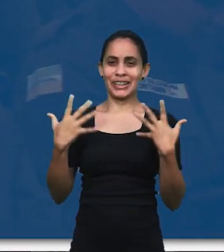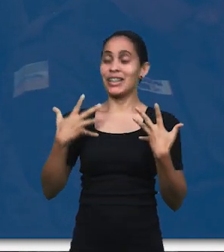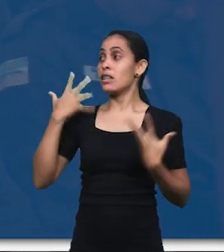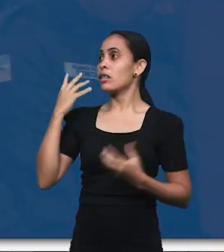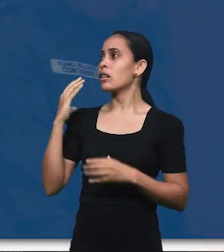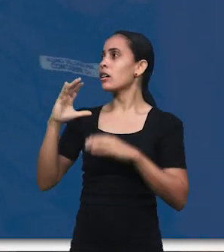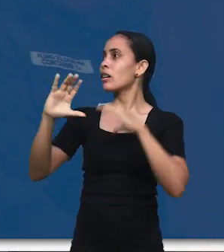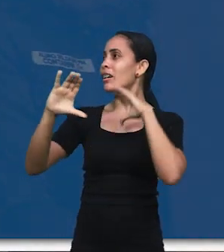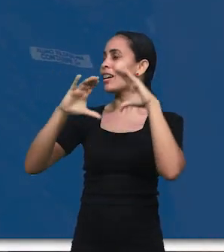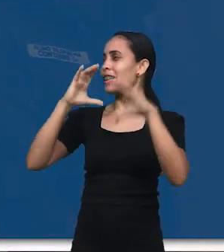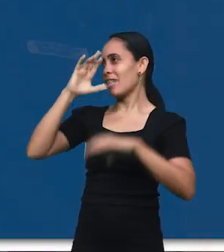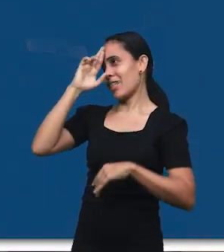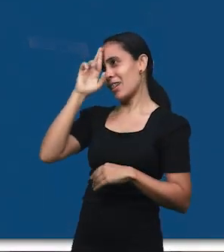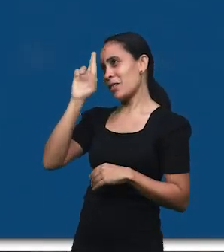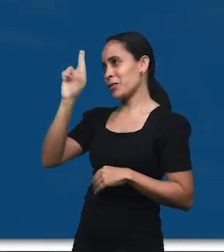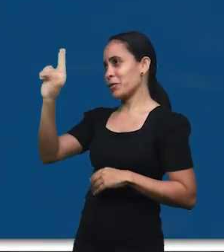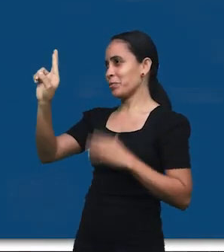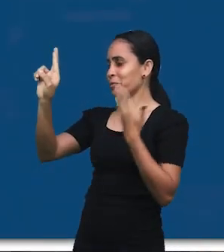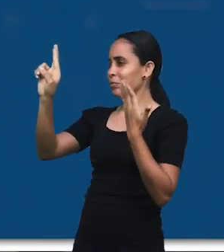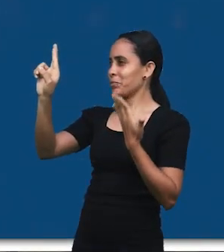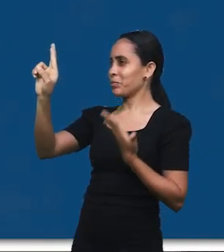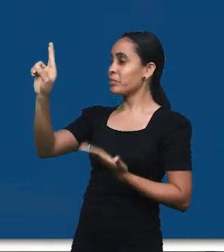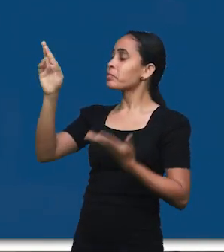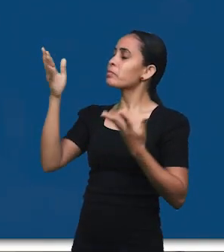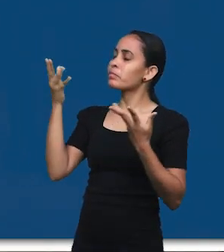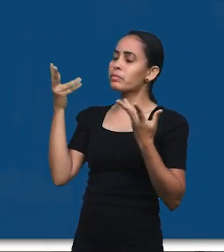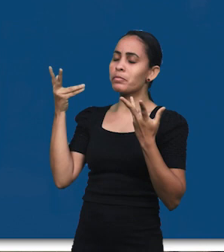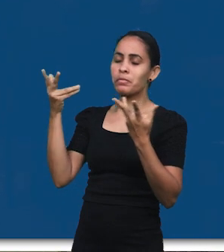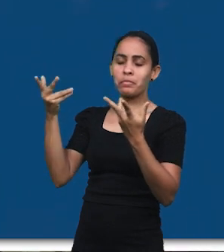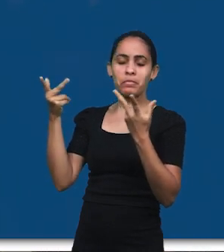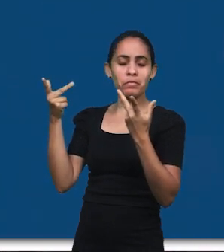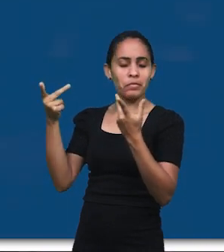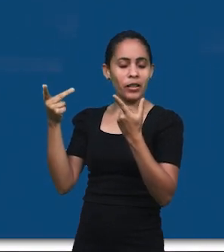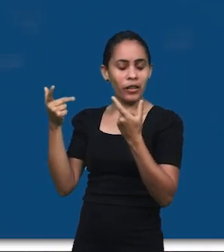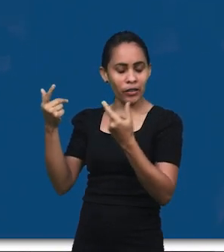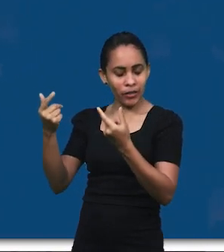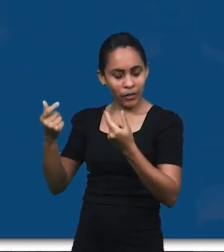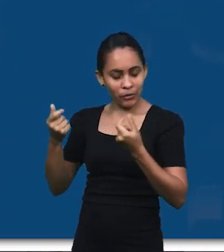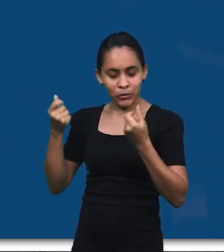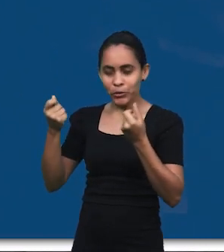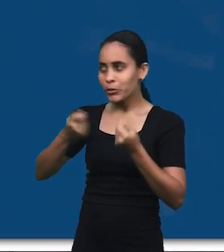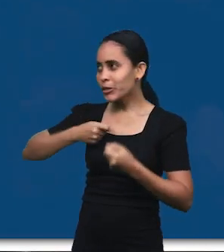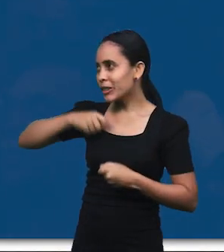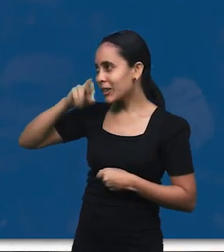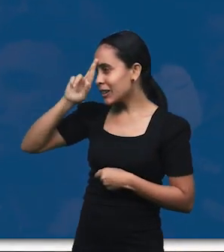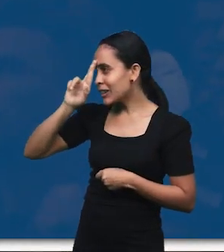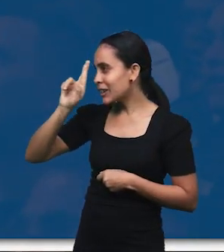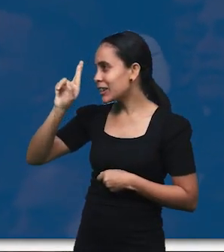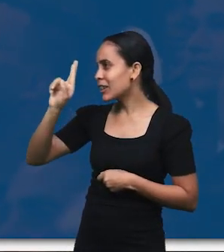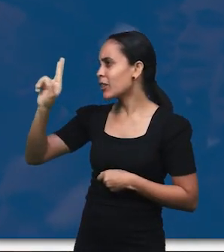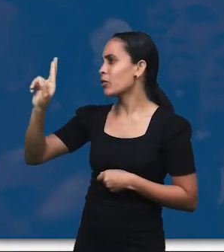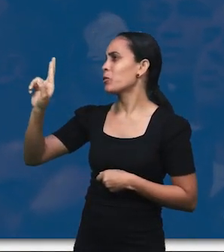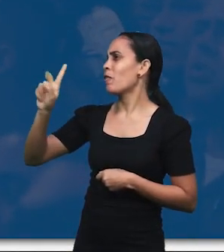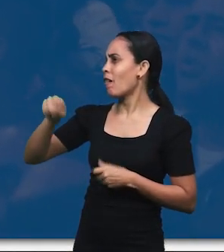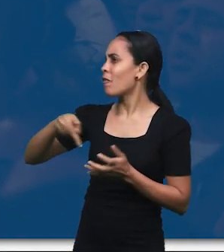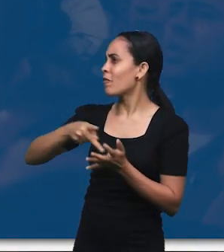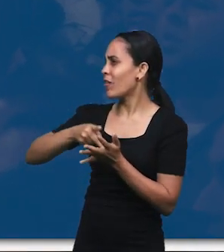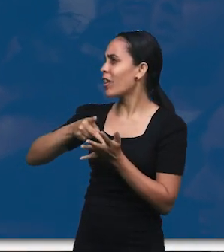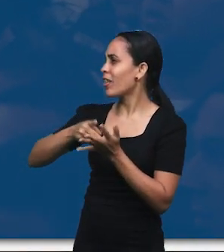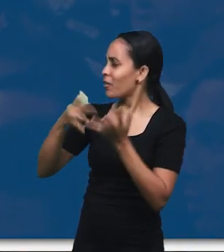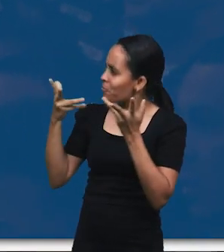Então minha alma canta-te, Senhor. Quão grande és